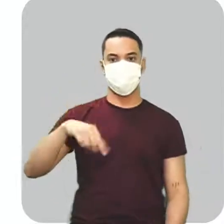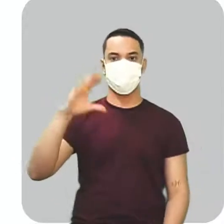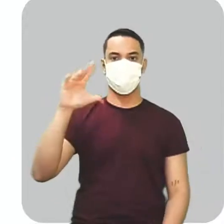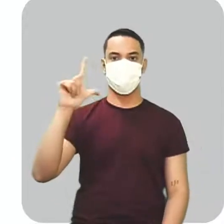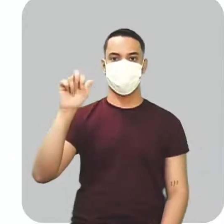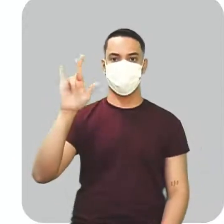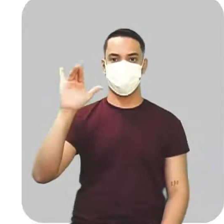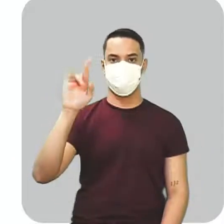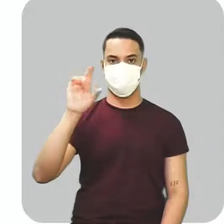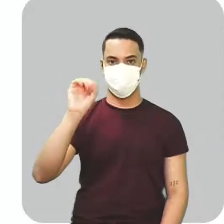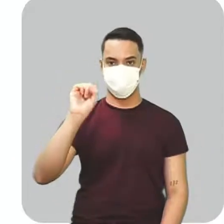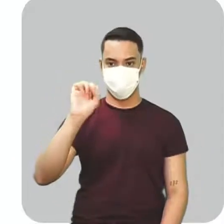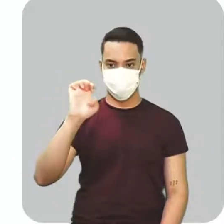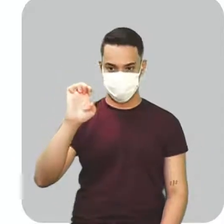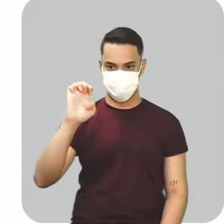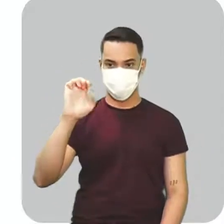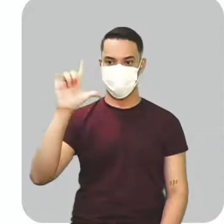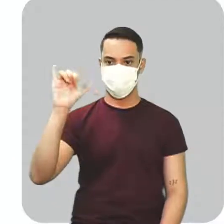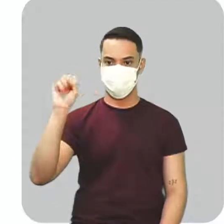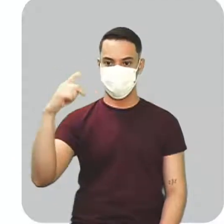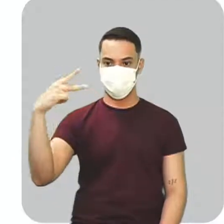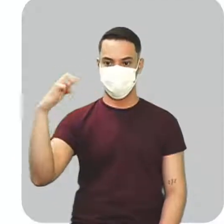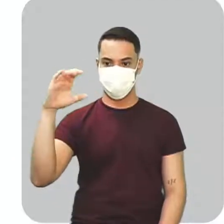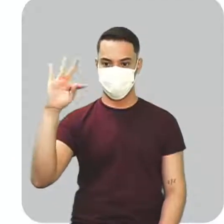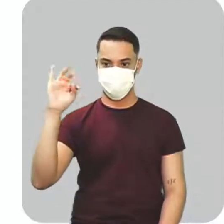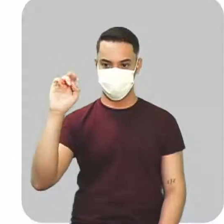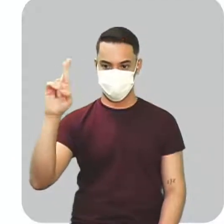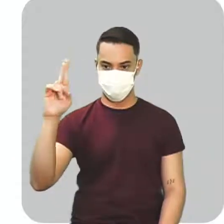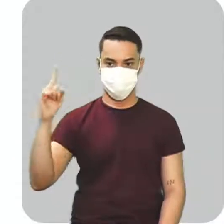também. Para adiantar o expediente,